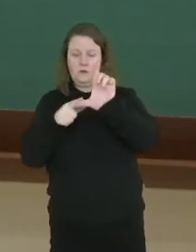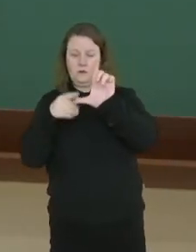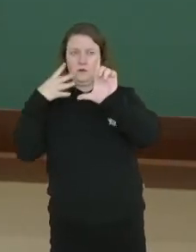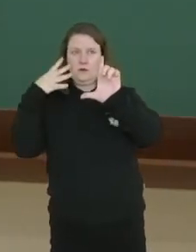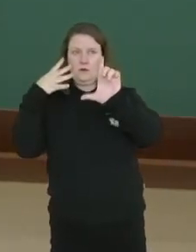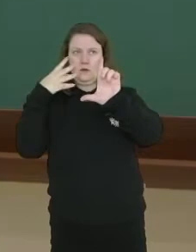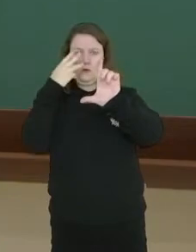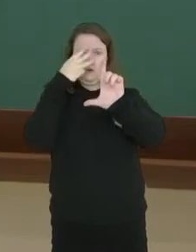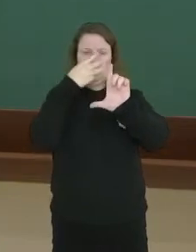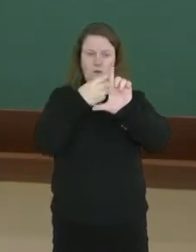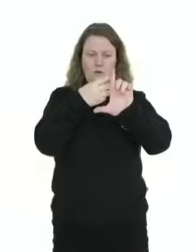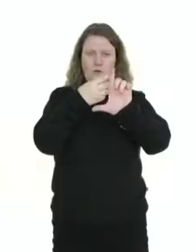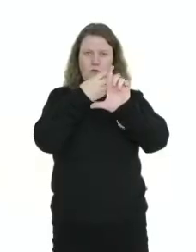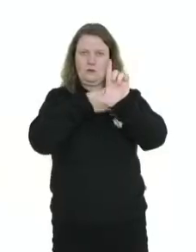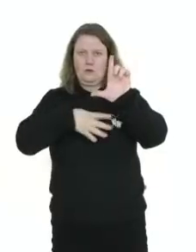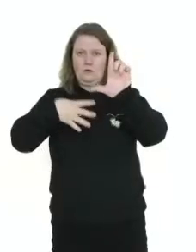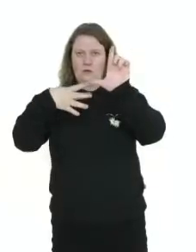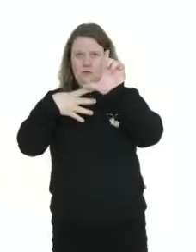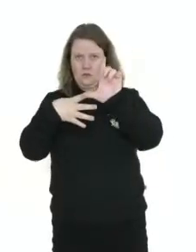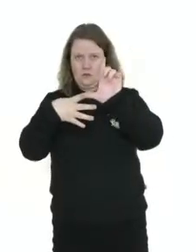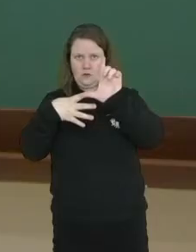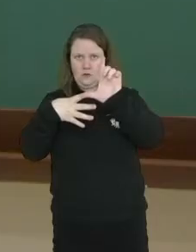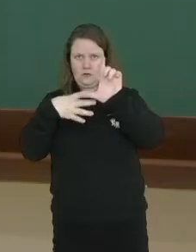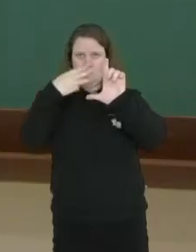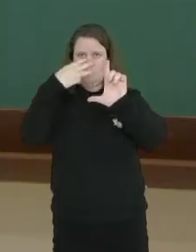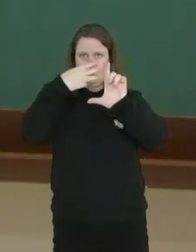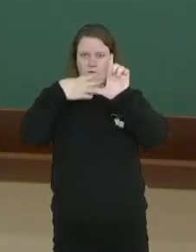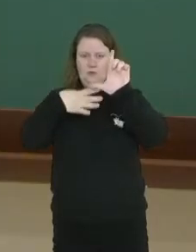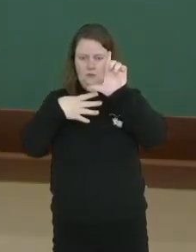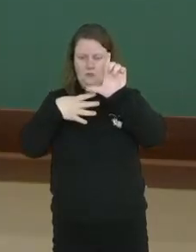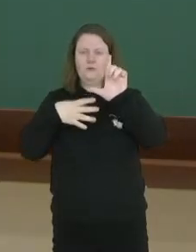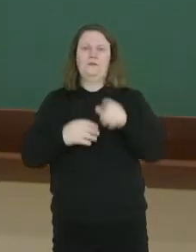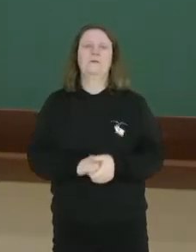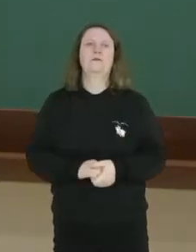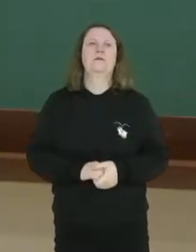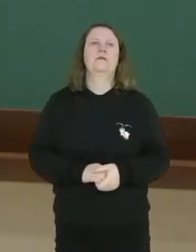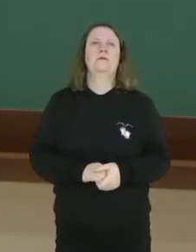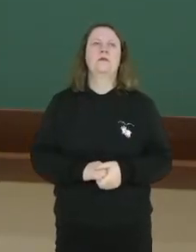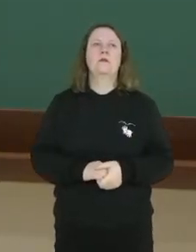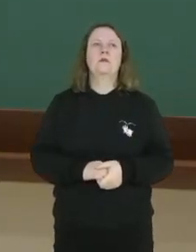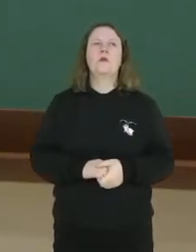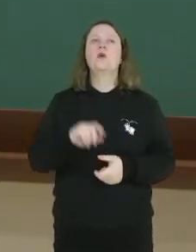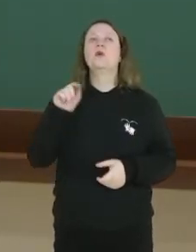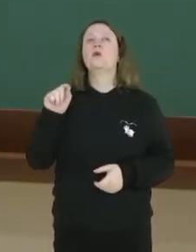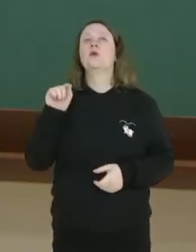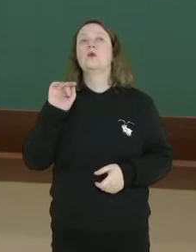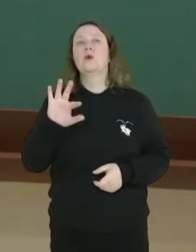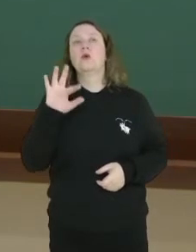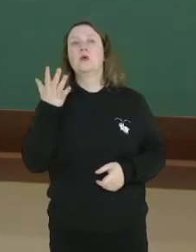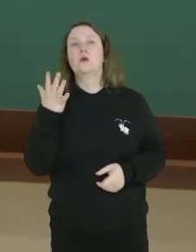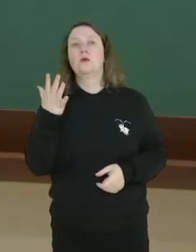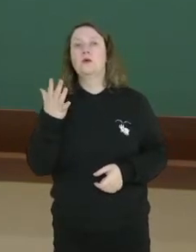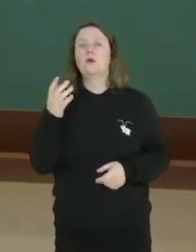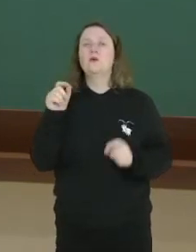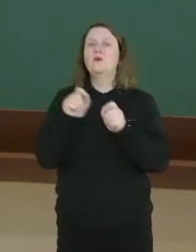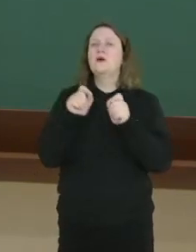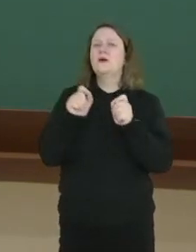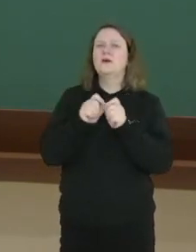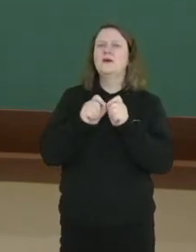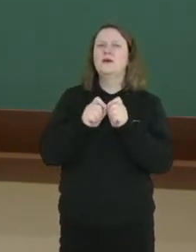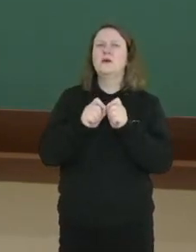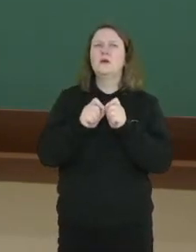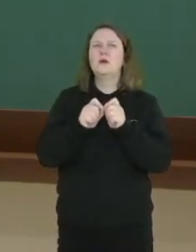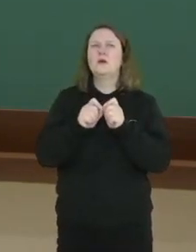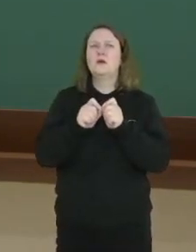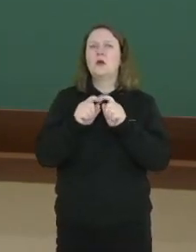catetos, um mede 3 e o outro mede 4 centímetros. Então, o que acontece ali? Nós vamos construir quadrados